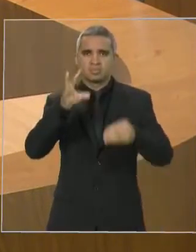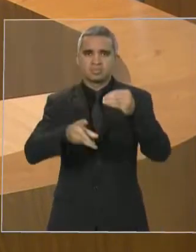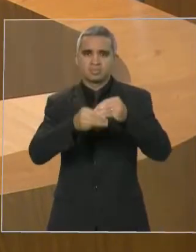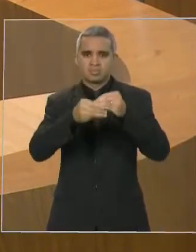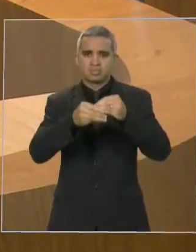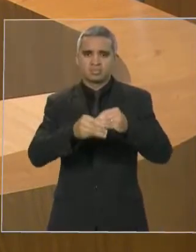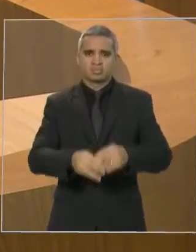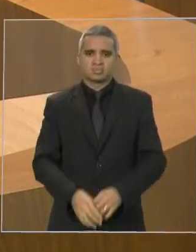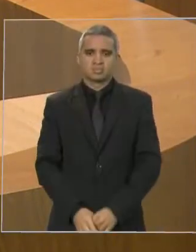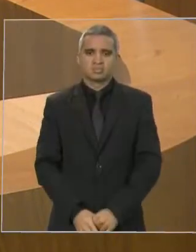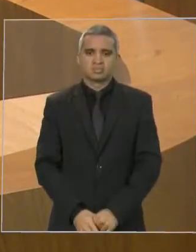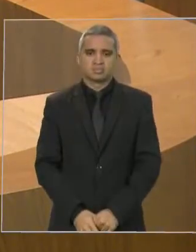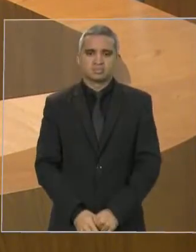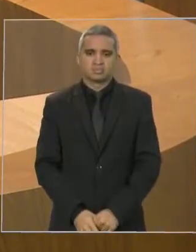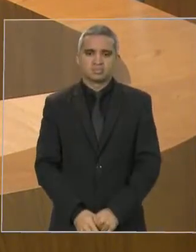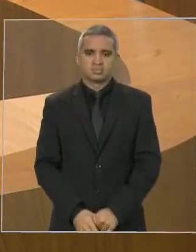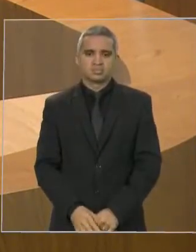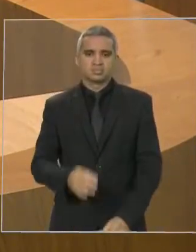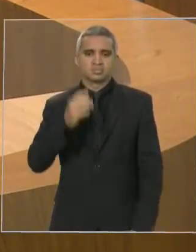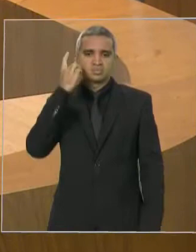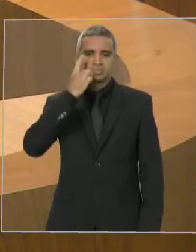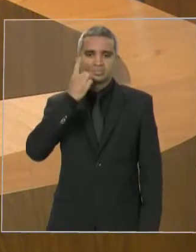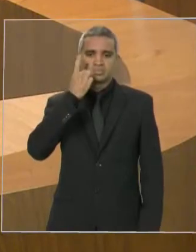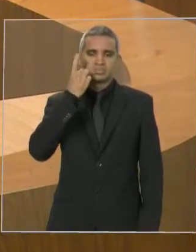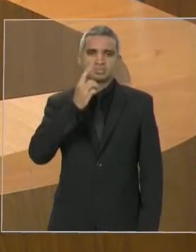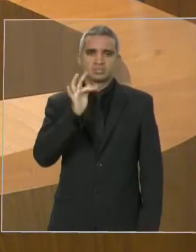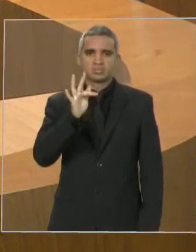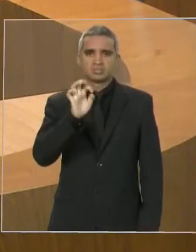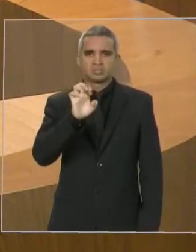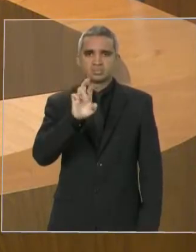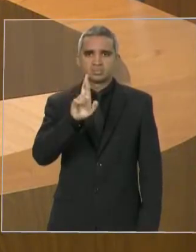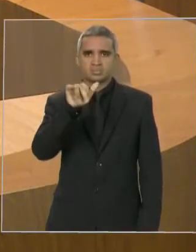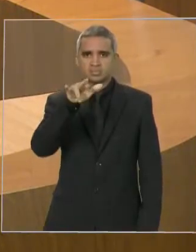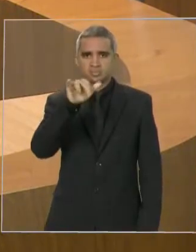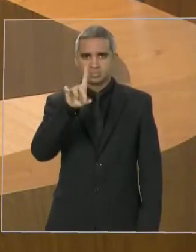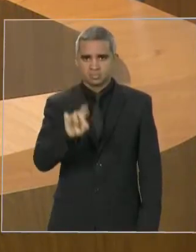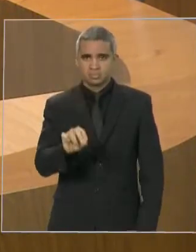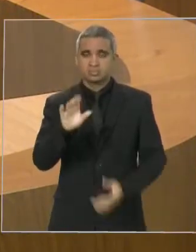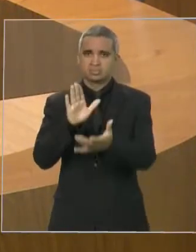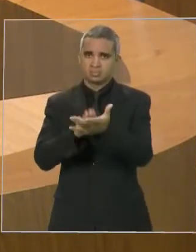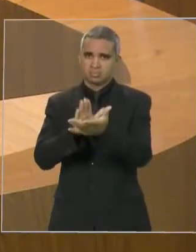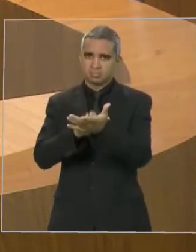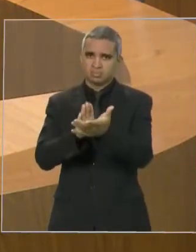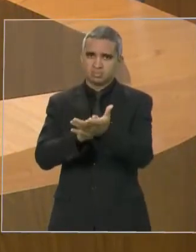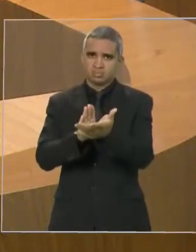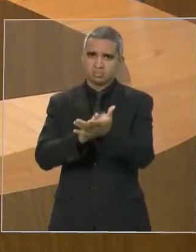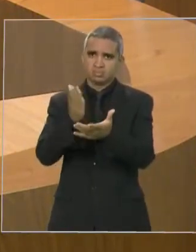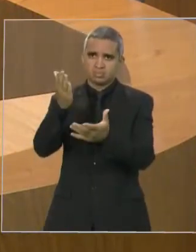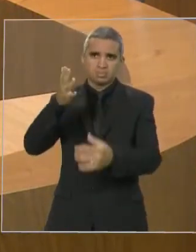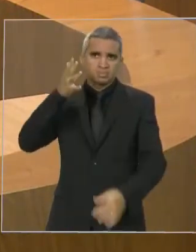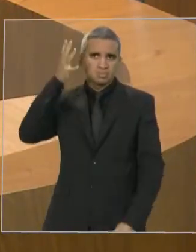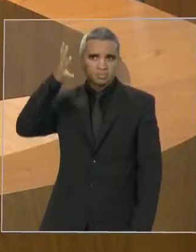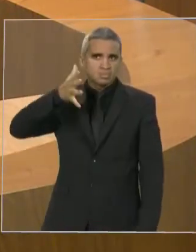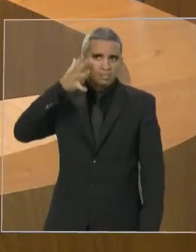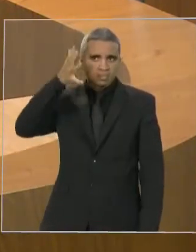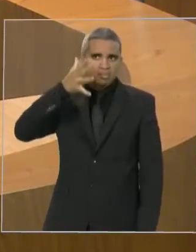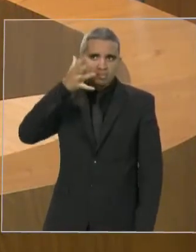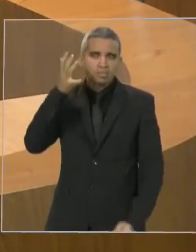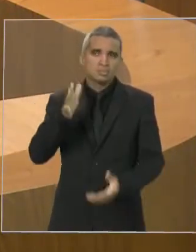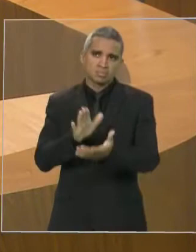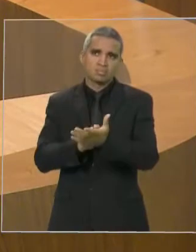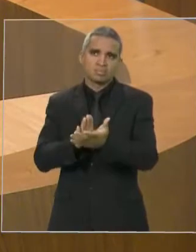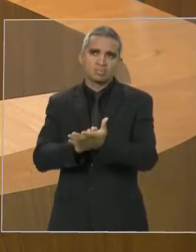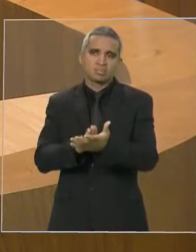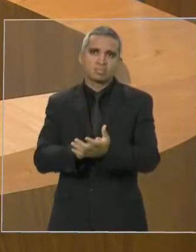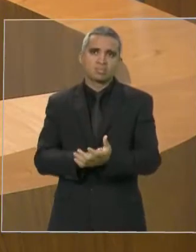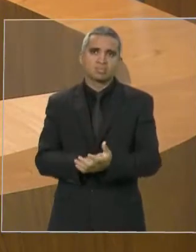Hélio. Deputado Fernando, parabenizá-lo pelo pronunciamento e defesa dos trabalhadores. E algo que nós temos feito no nosso mandato também desde o